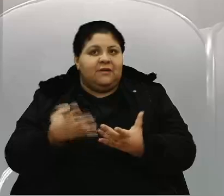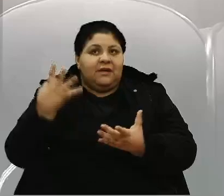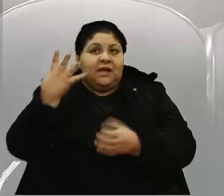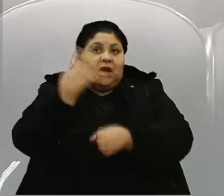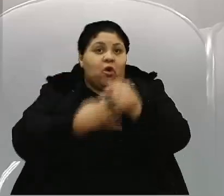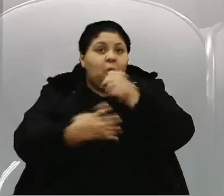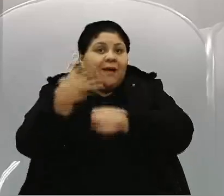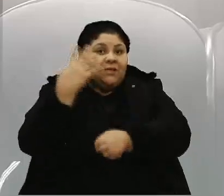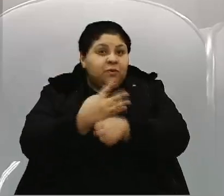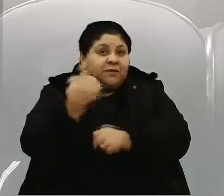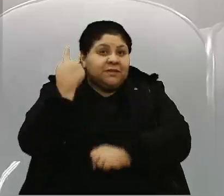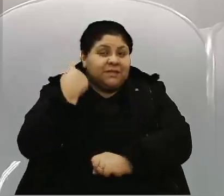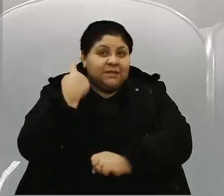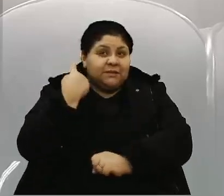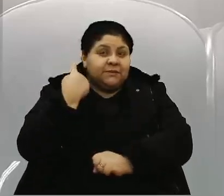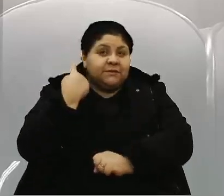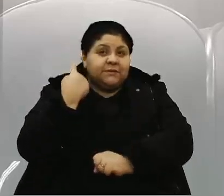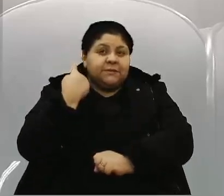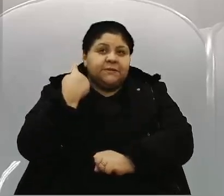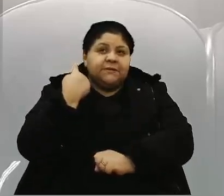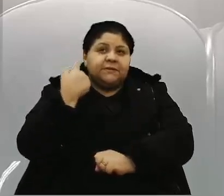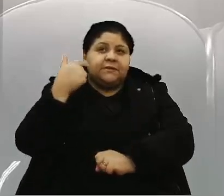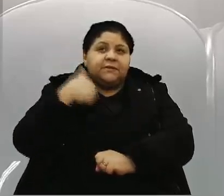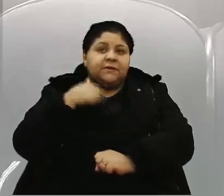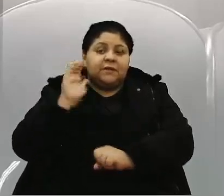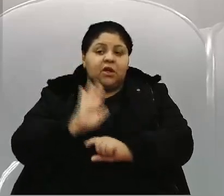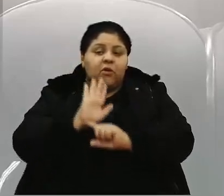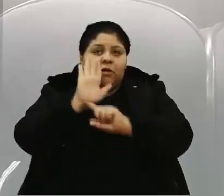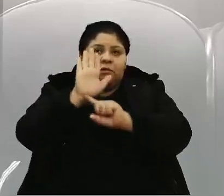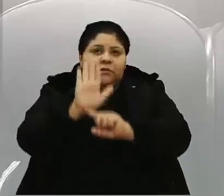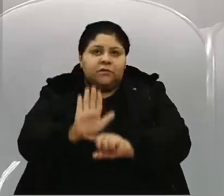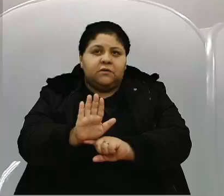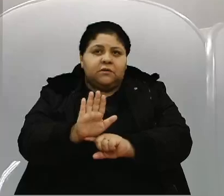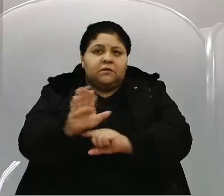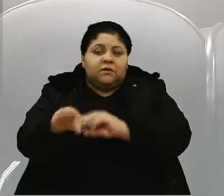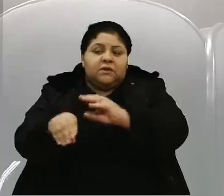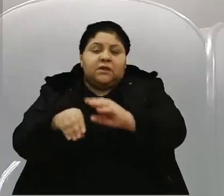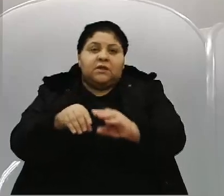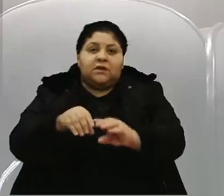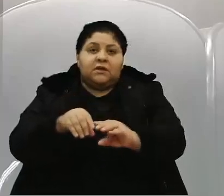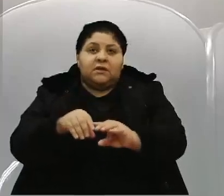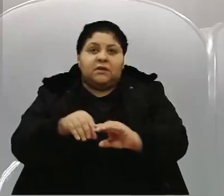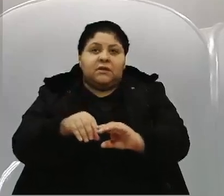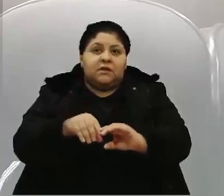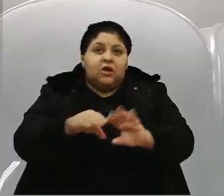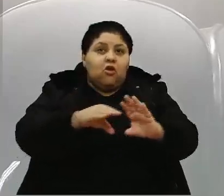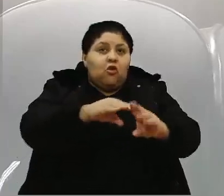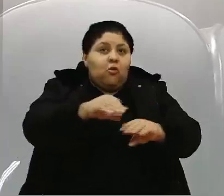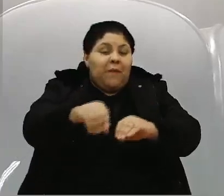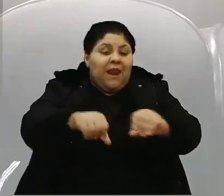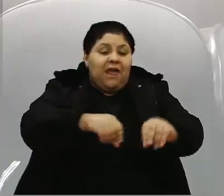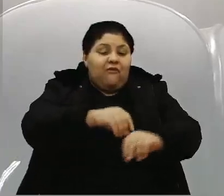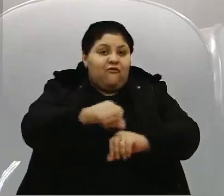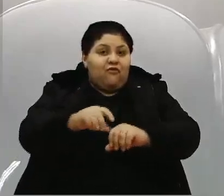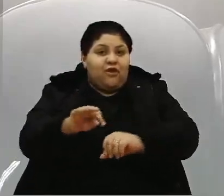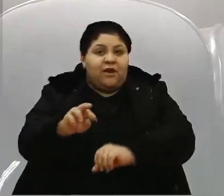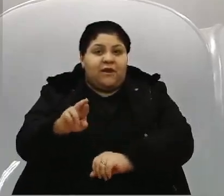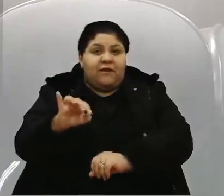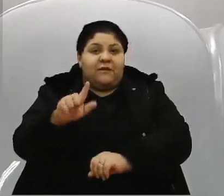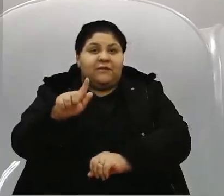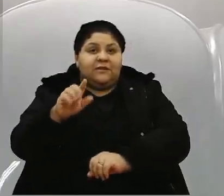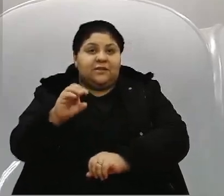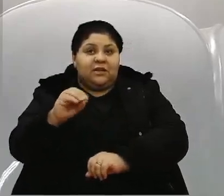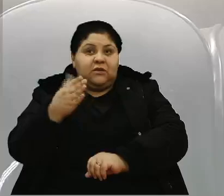anos atrás, eu ajudei a semear uma baita lavoura de trigo, vereadora, minha amiga